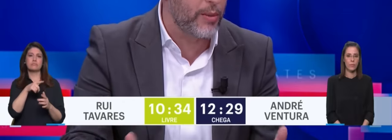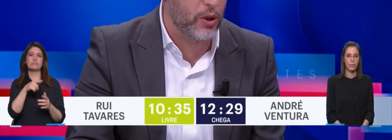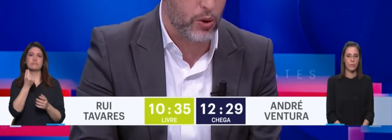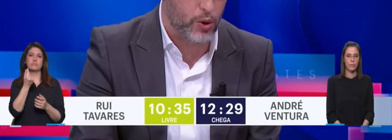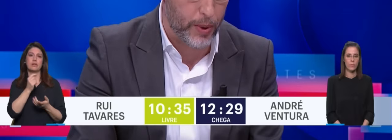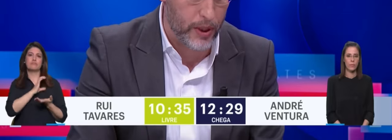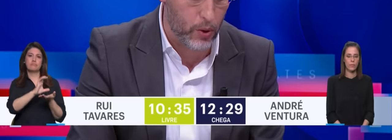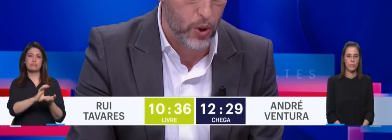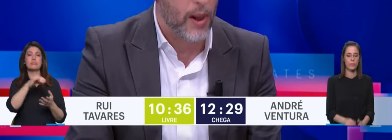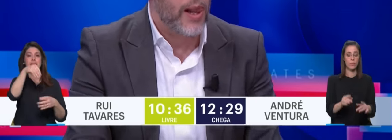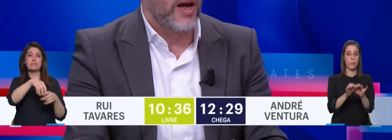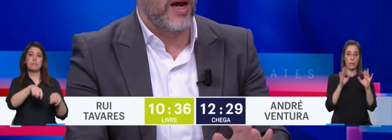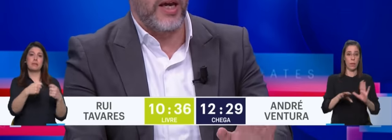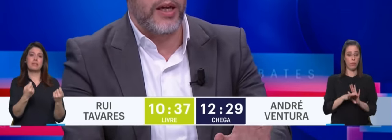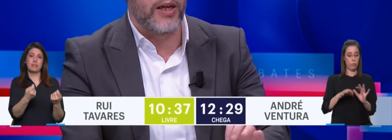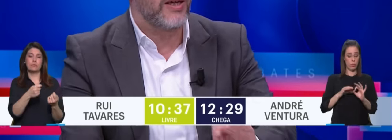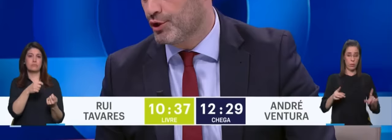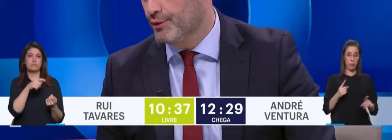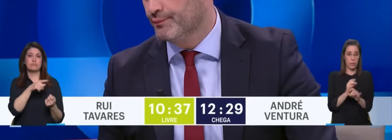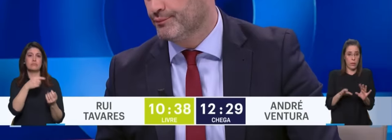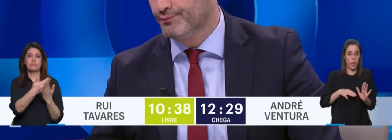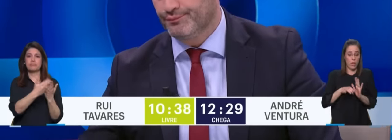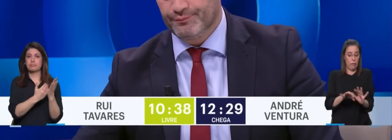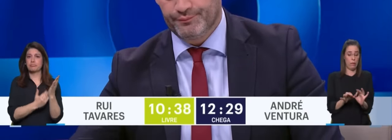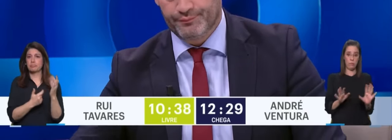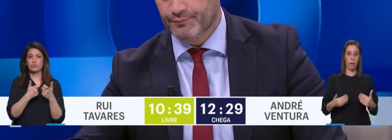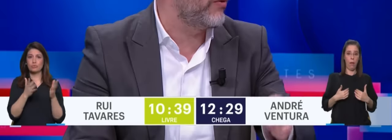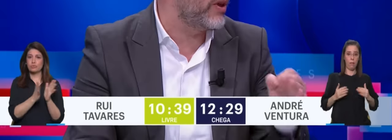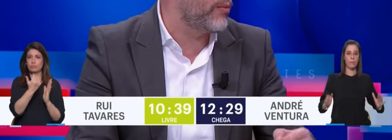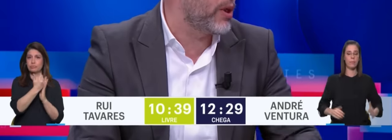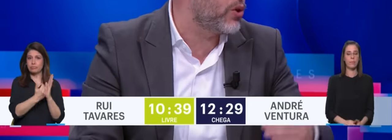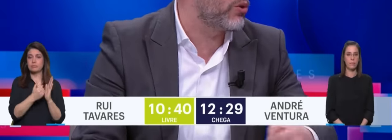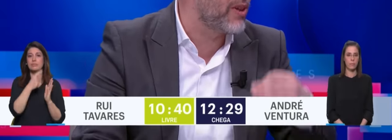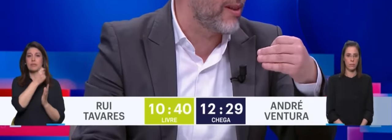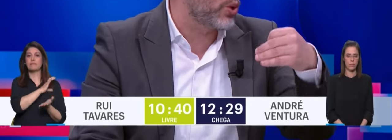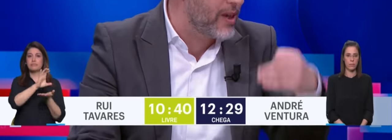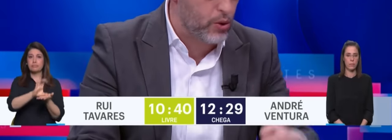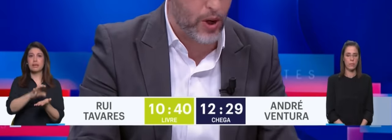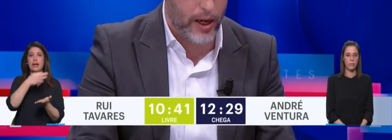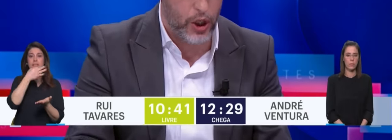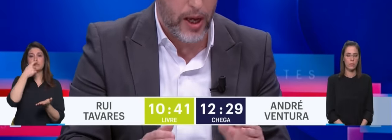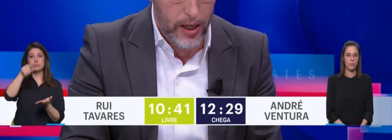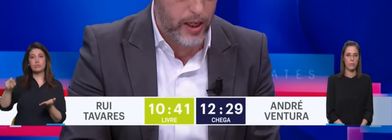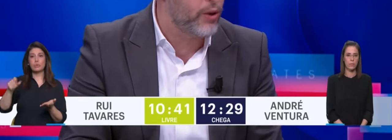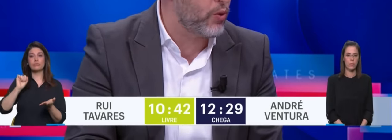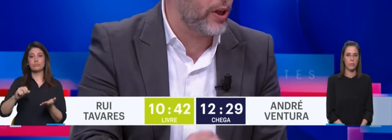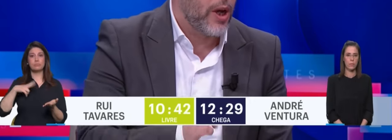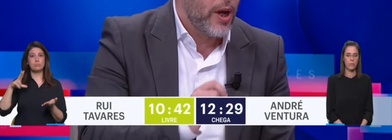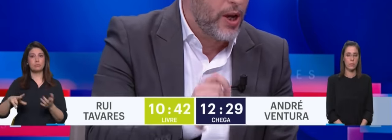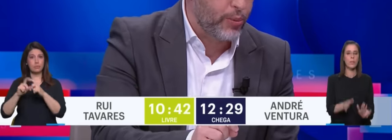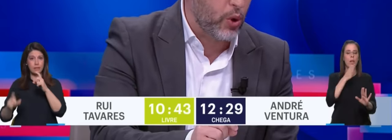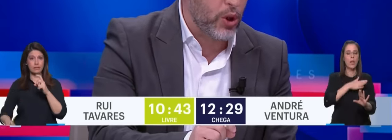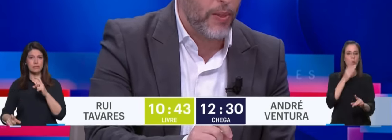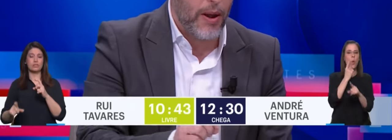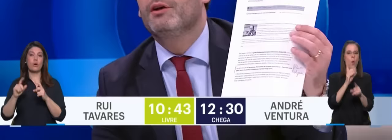financiamento das contas do partido evidentemente só tem financiamentos que sejam de cidadãos nacionais e individuais então